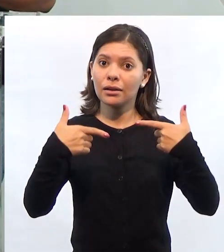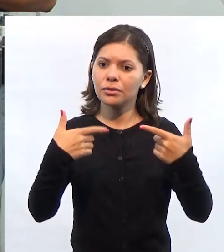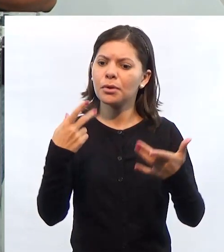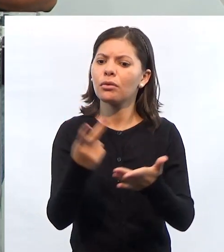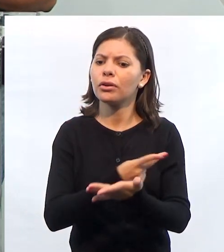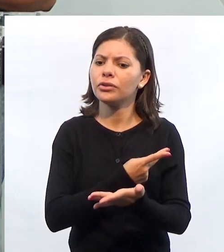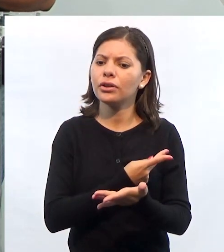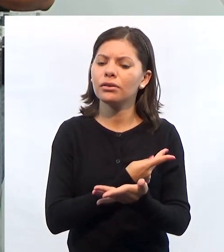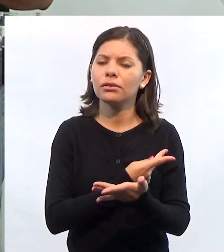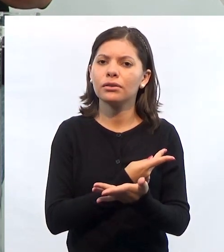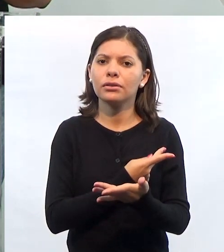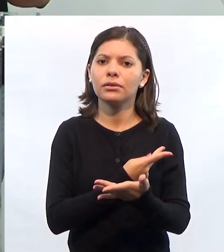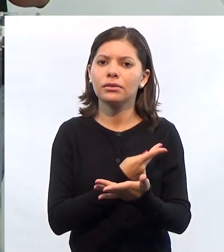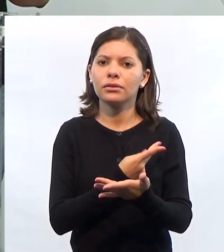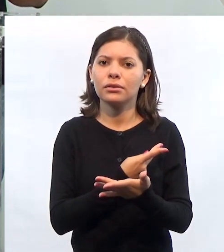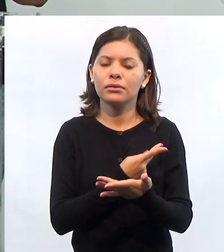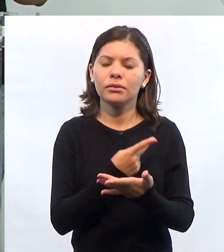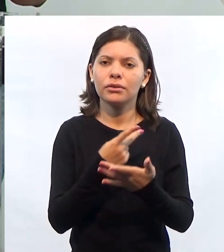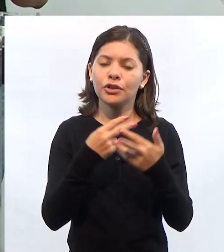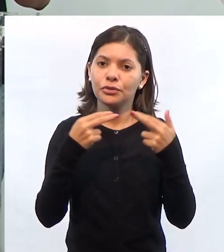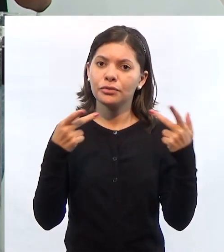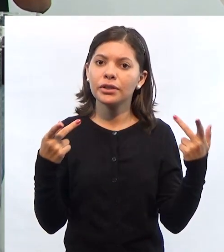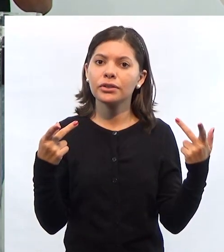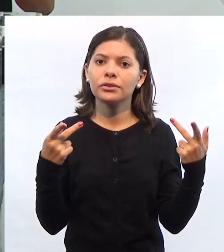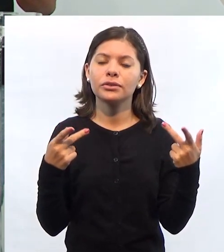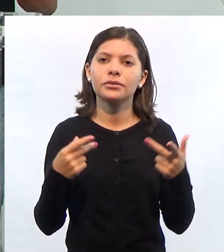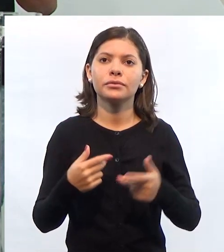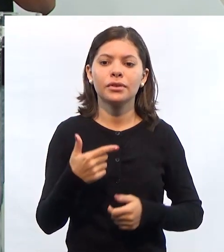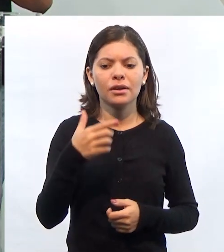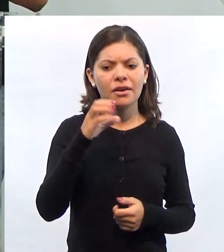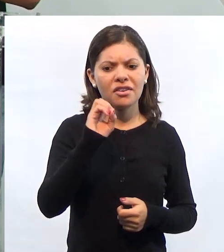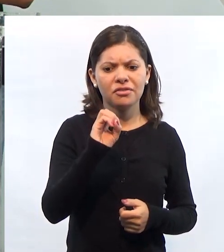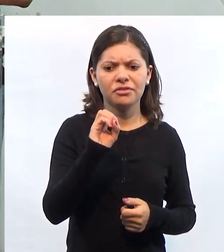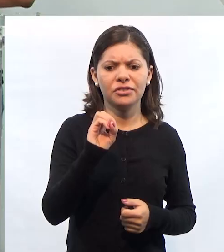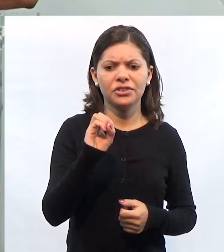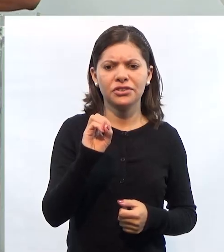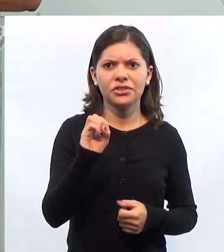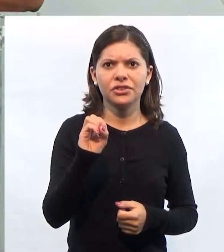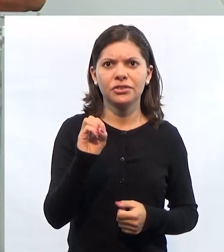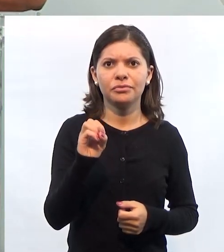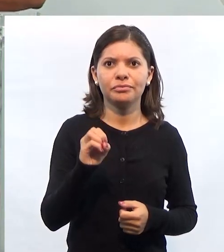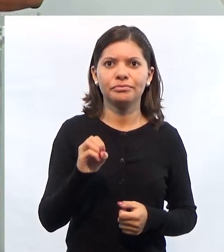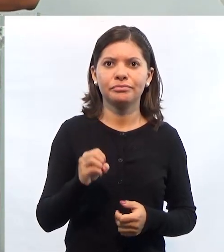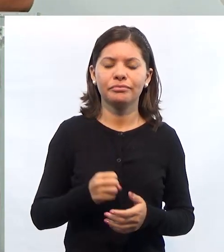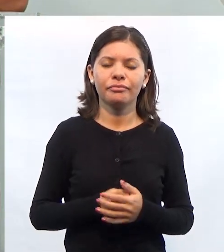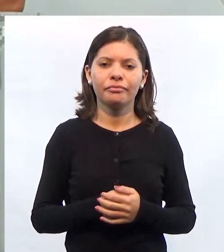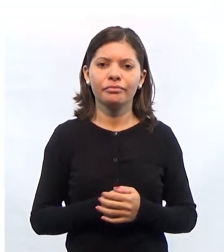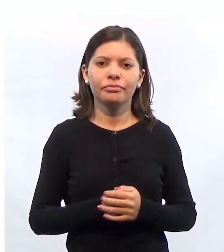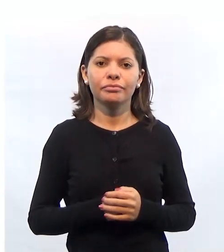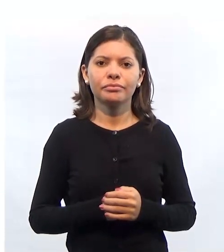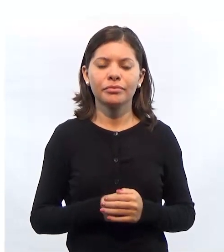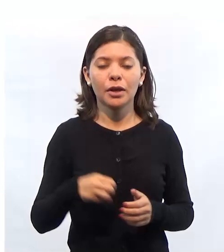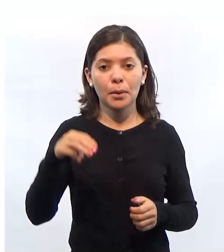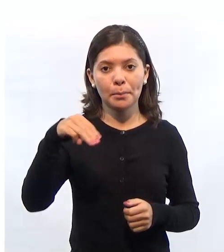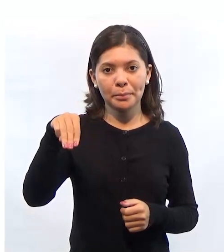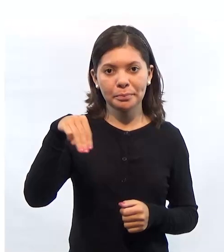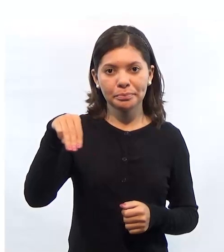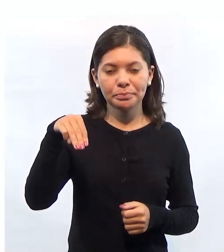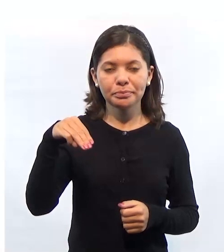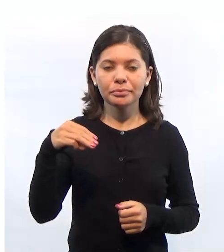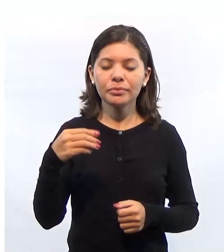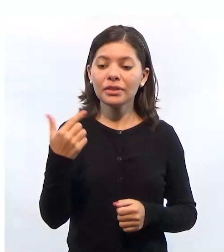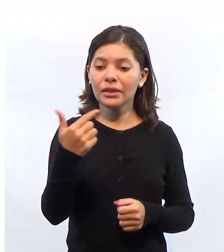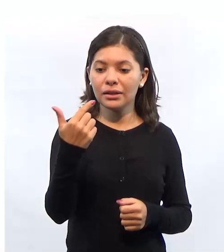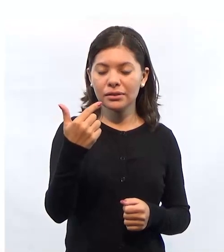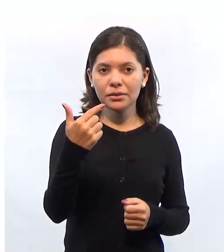para corrigir essa diferença que deveria ser em 20 minutos tá levando 10 minutos a mais a